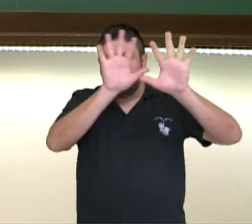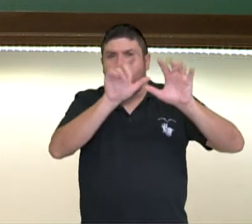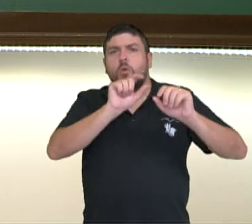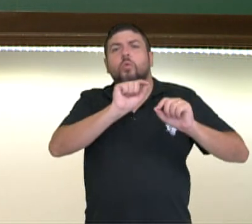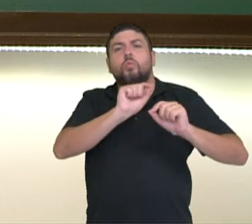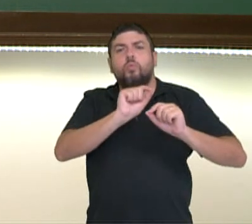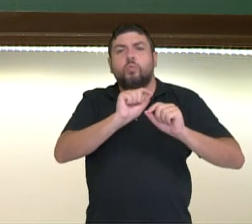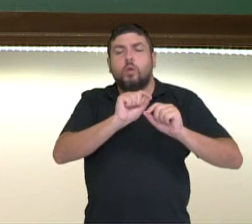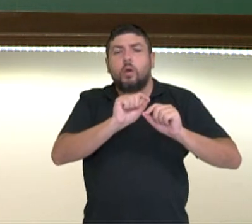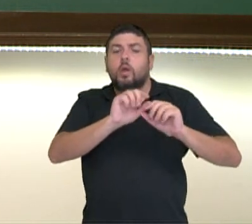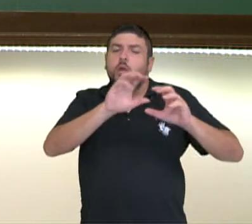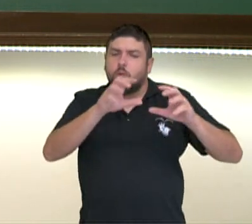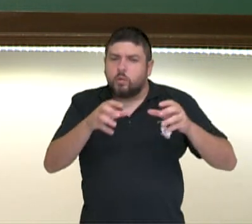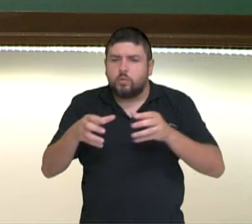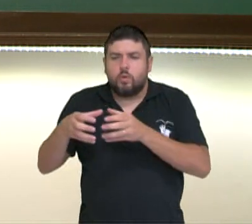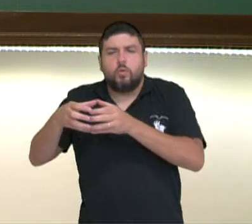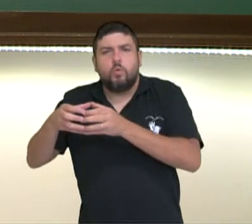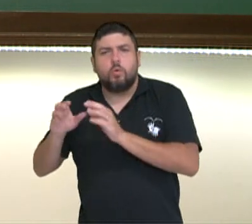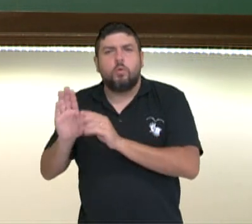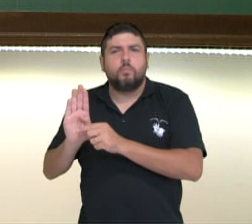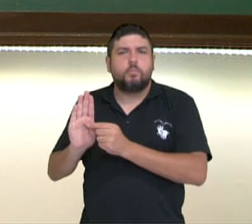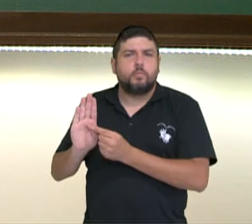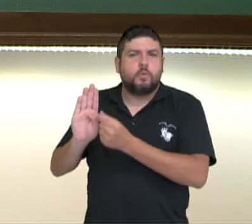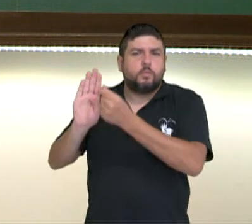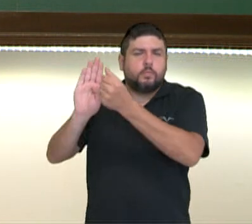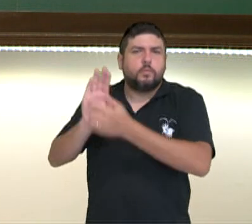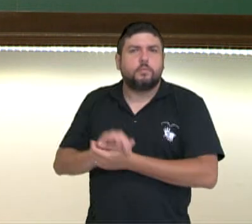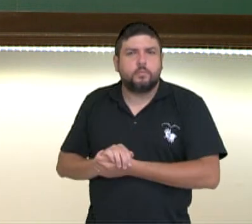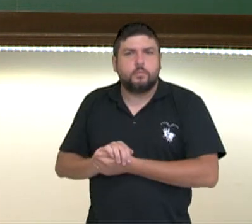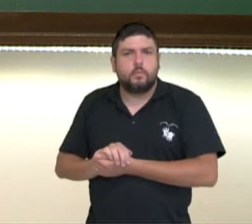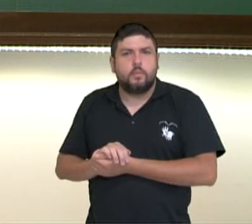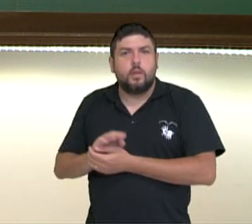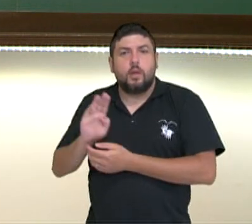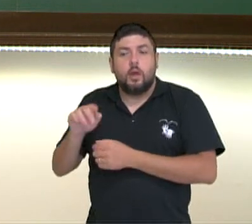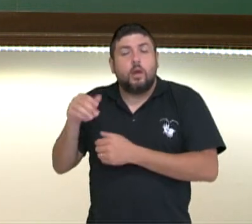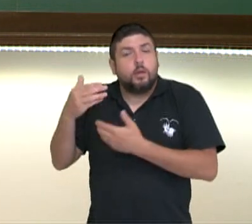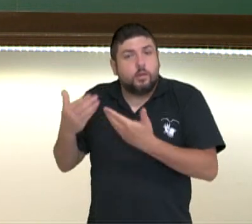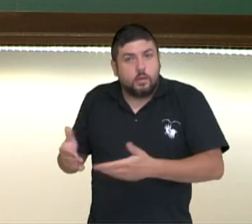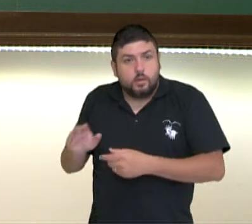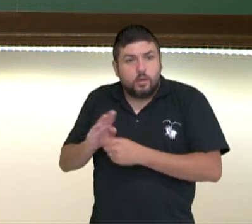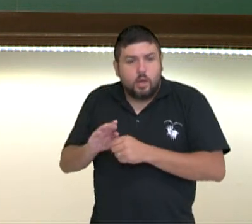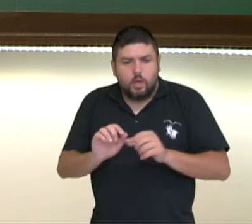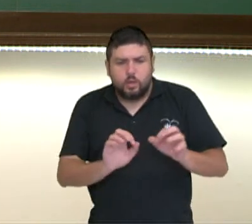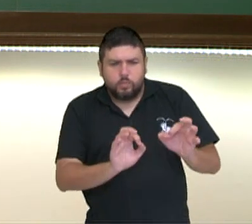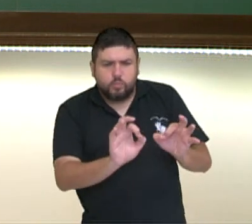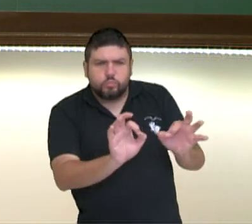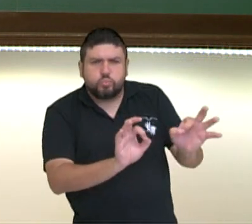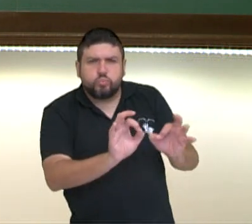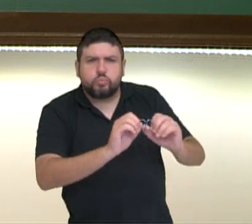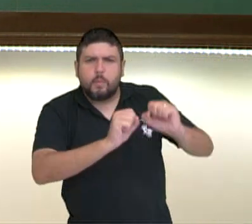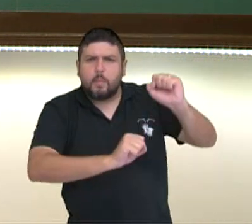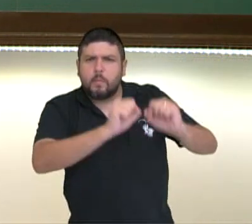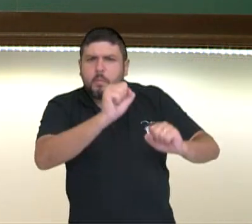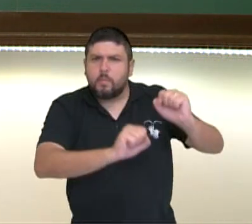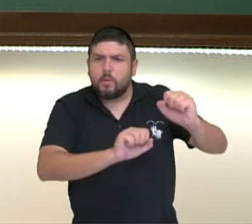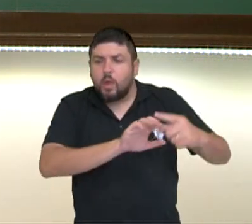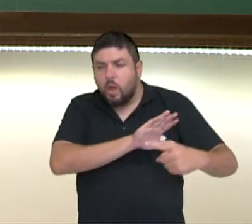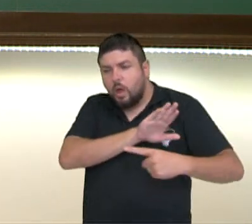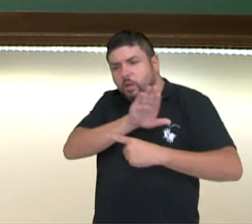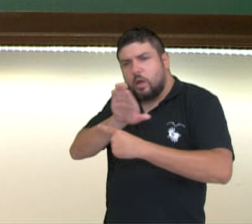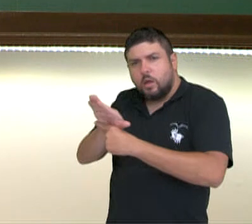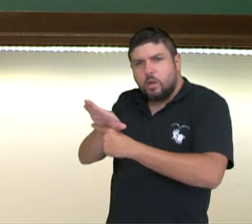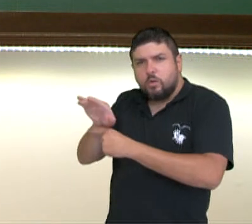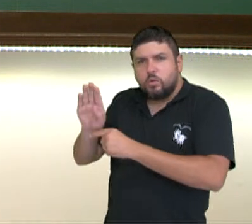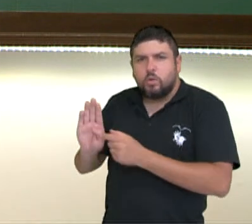Então, vários benefícios econômicos, comerciais, vão existir para beneficiar esses burgueses,